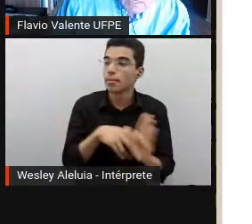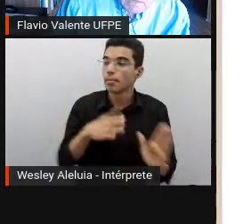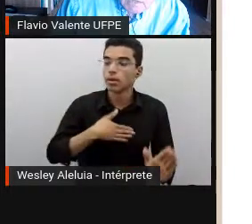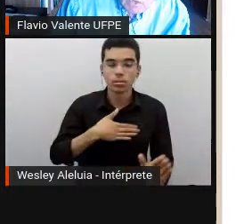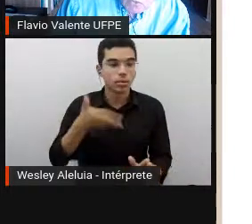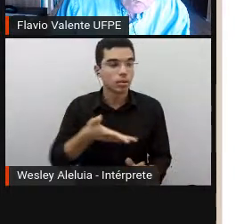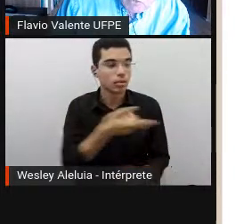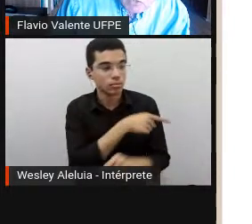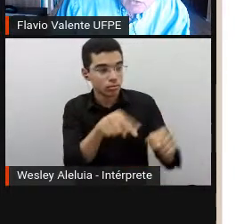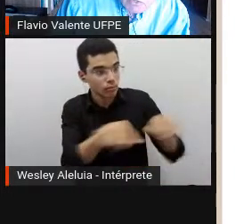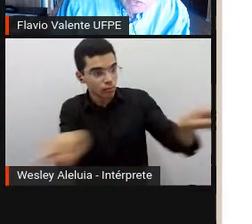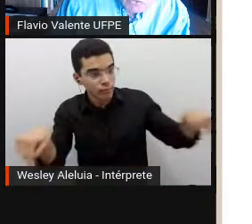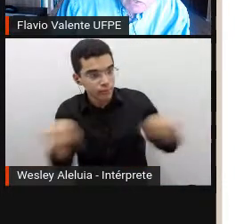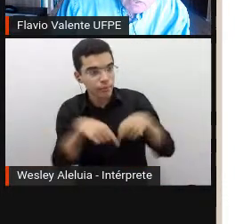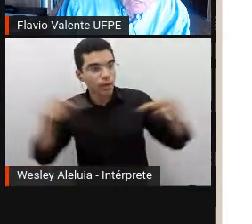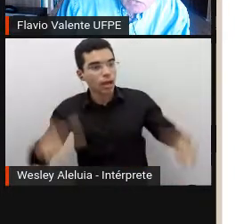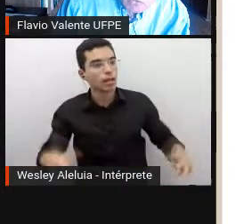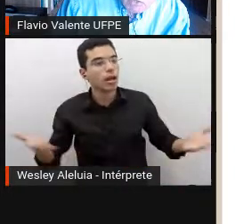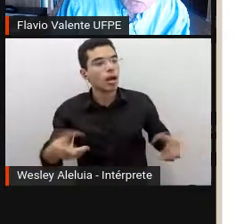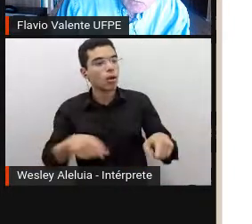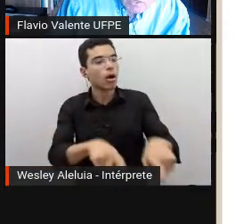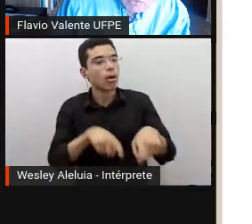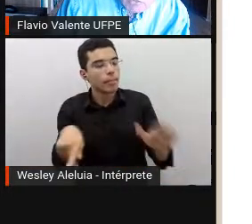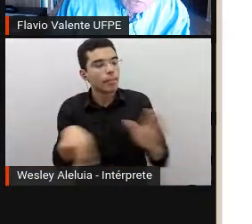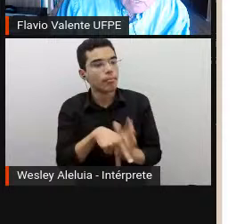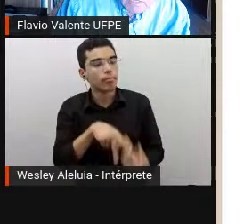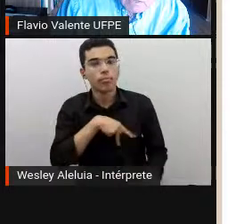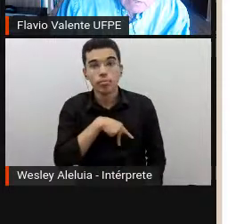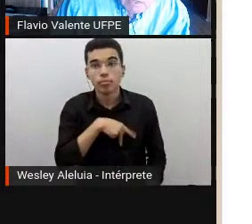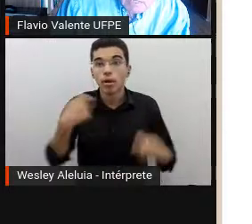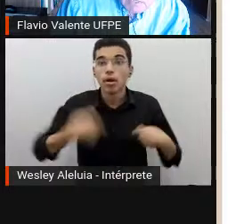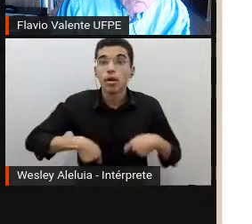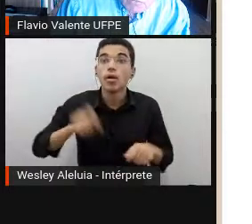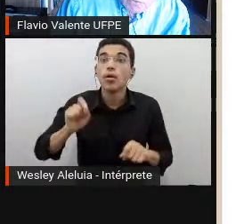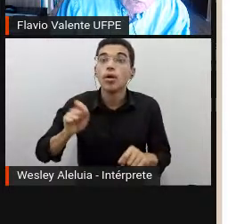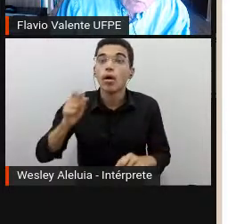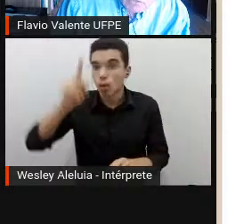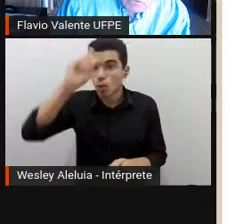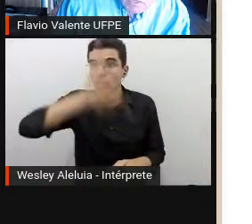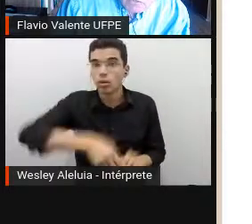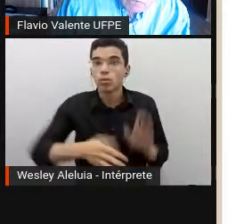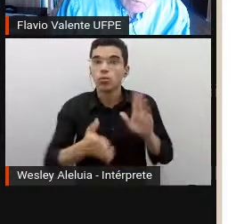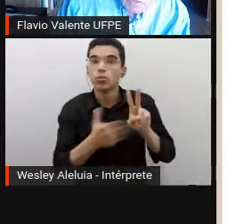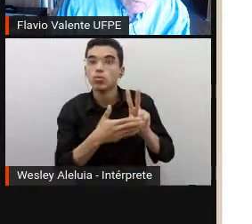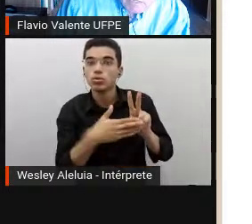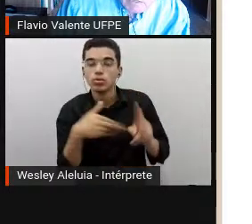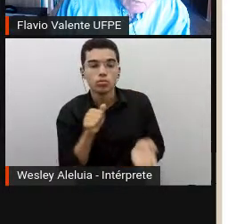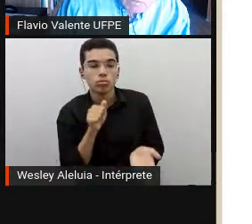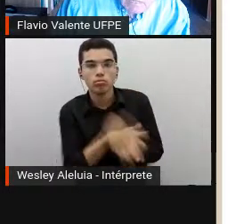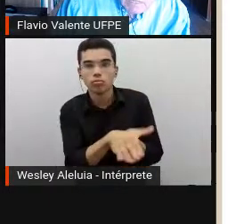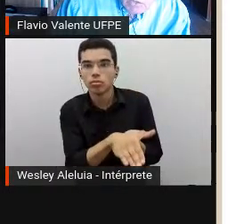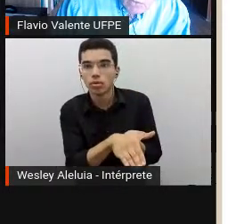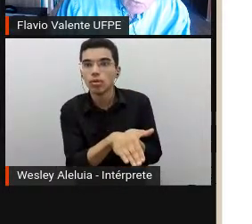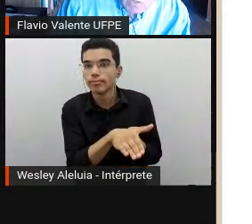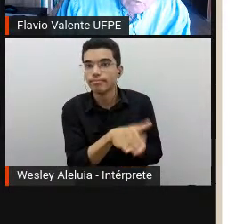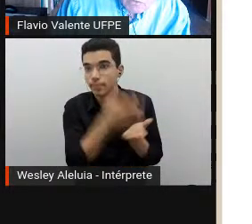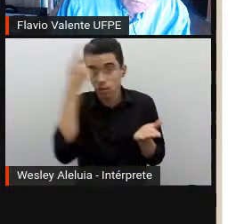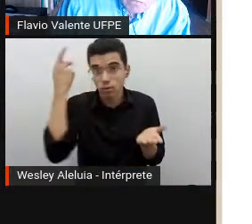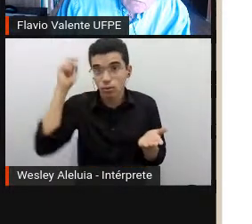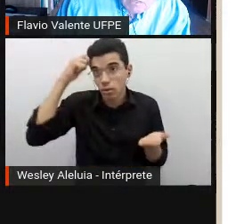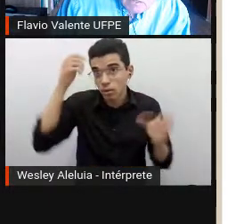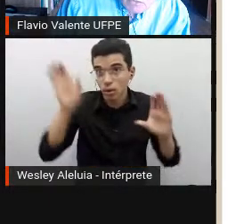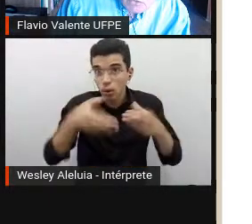da terra, ou tentam tirar os índios da terra, os quilombolas de suas terras, estão violando o direito à alimentação com